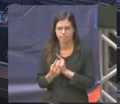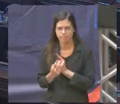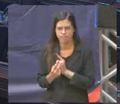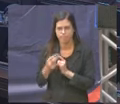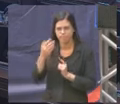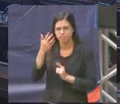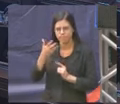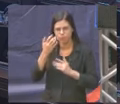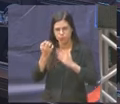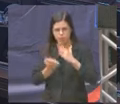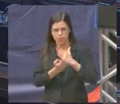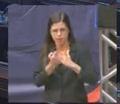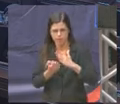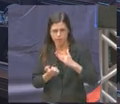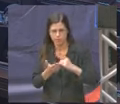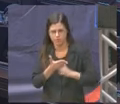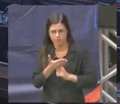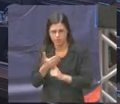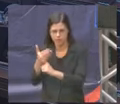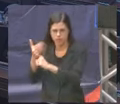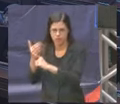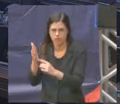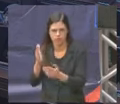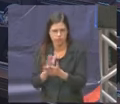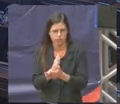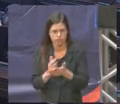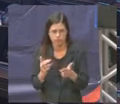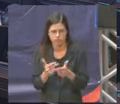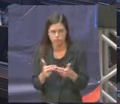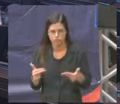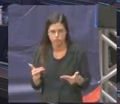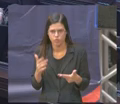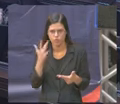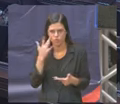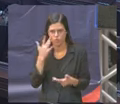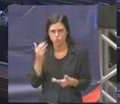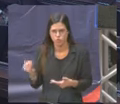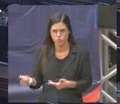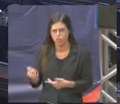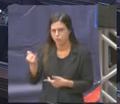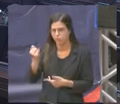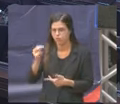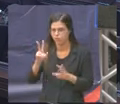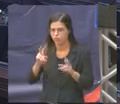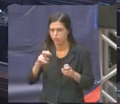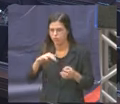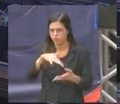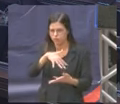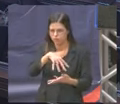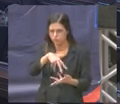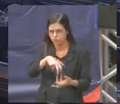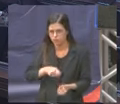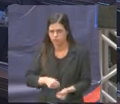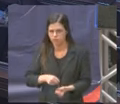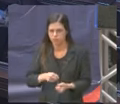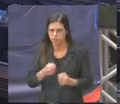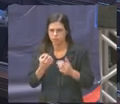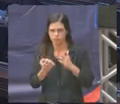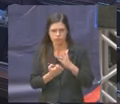de uma empresa de tecnologia, alguns pontos que eu acho importantes nessa questão de sustentabilidade empresarial.